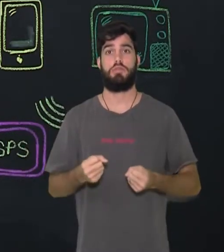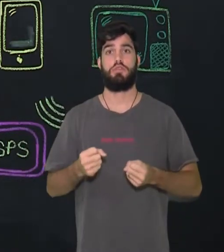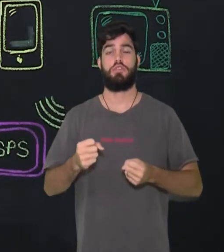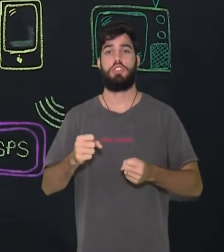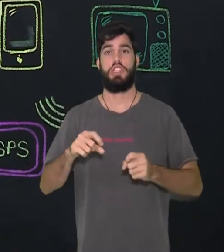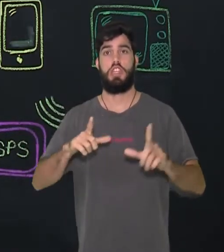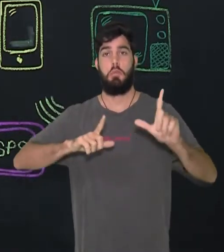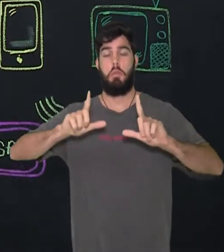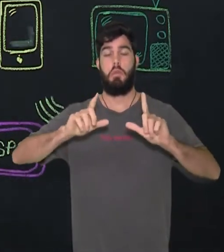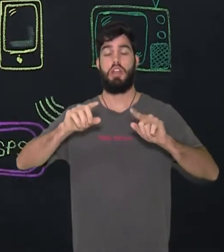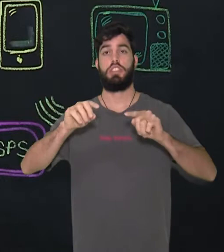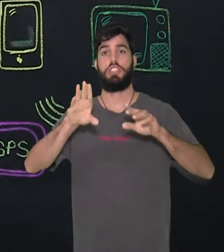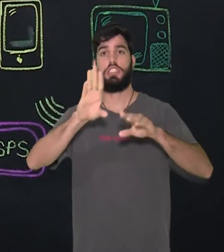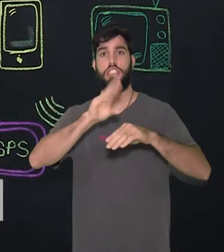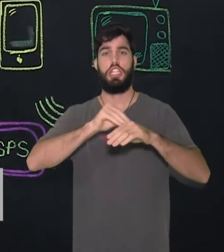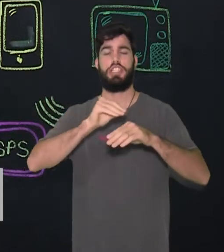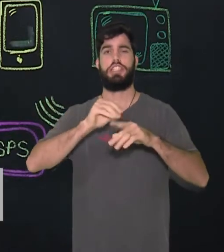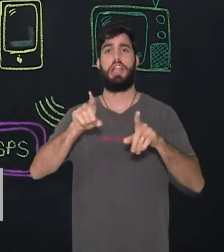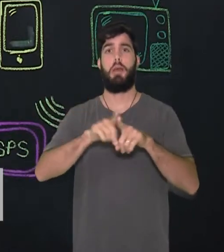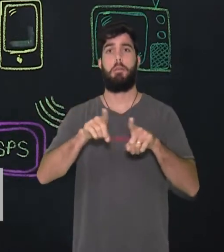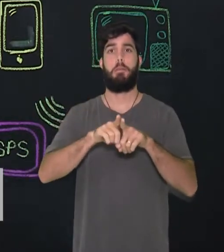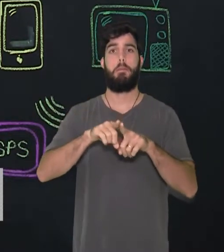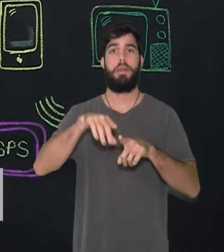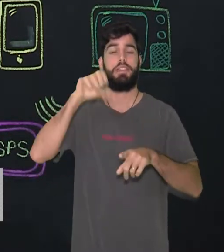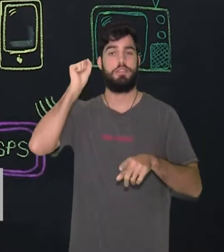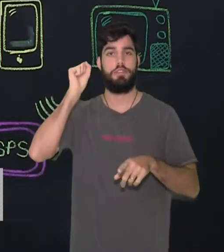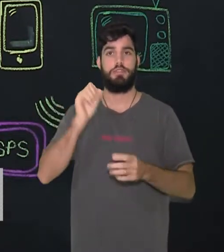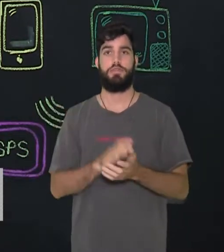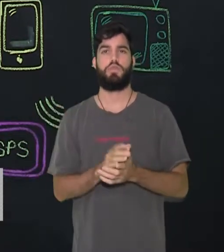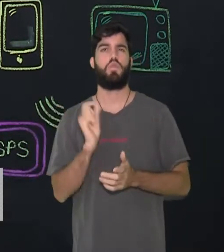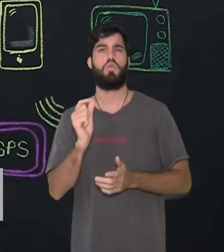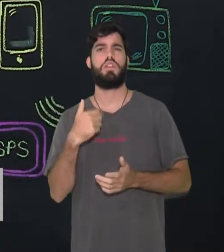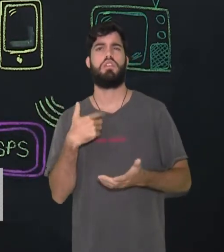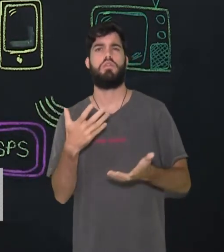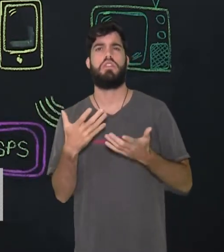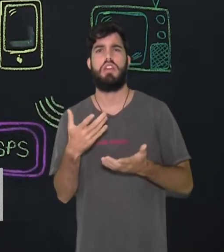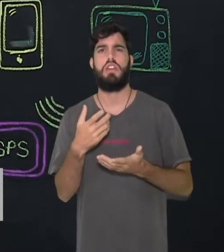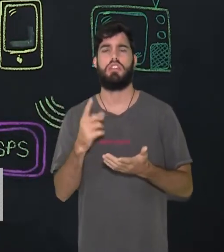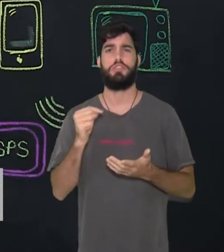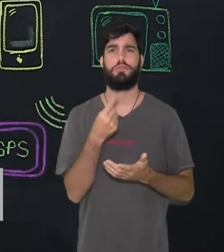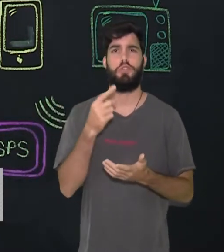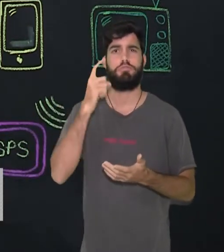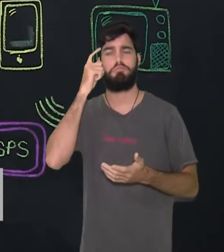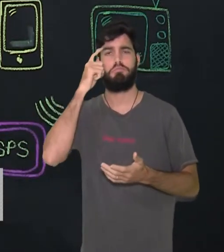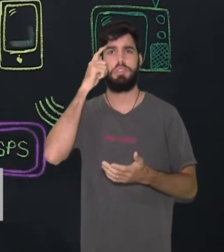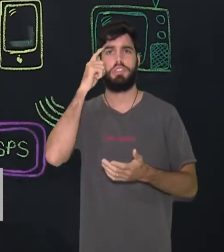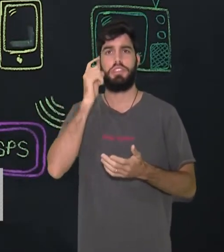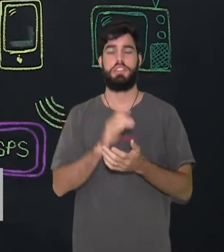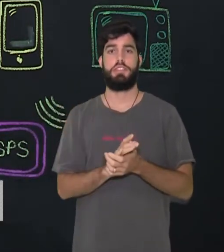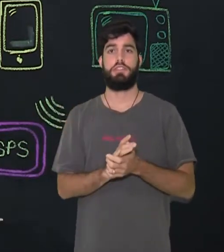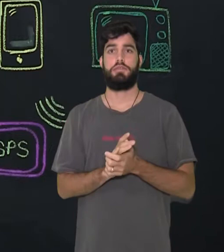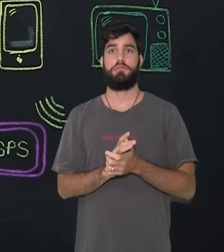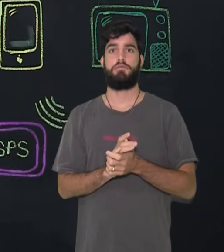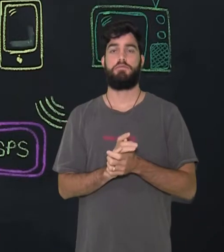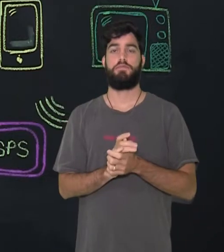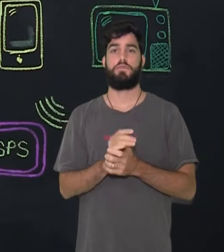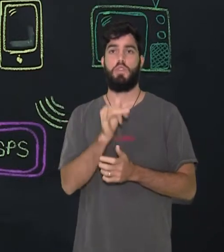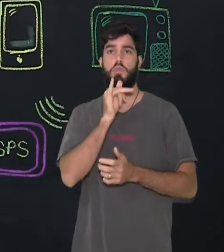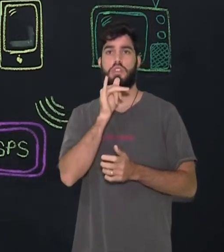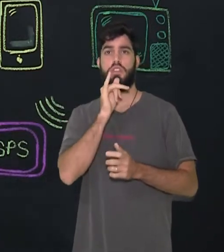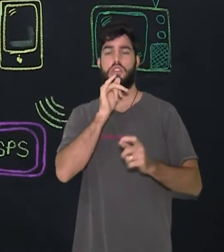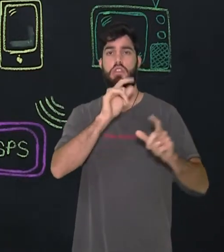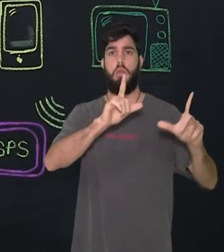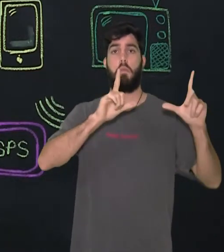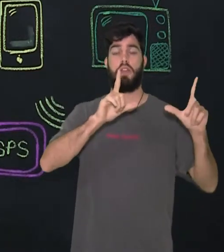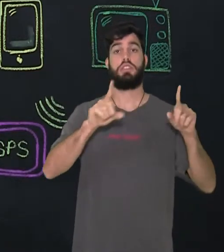e som. O que eu quero que a gente pense sobre isso? Olha lá o título, a gente está falando de imagem e som. Então,